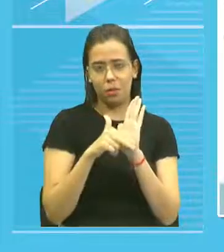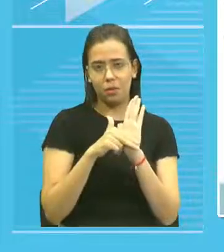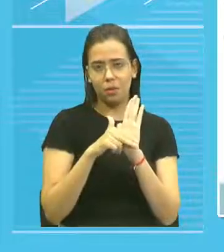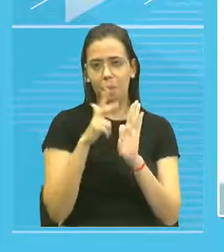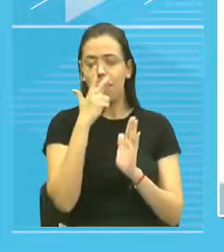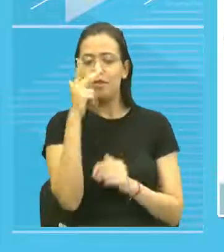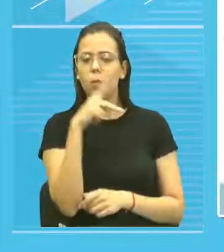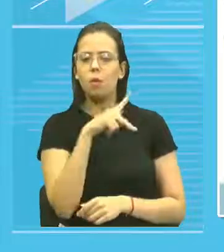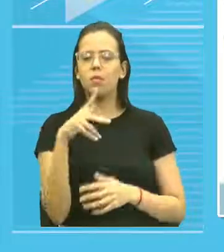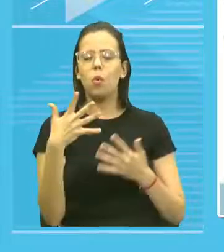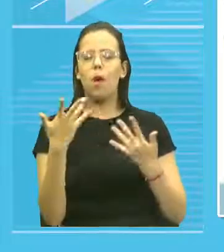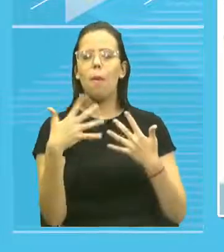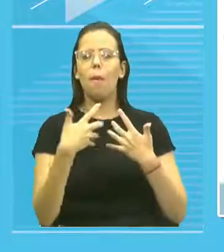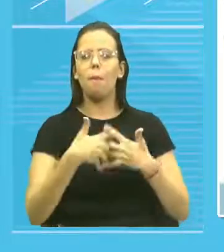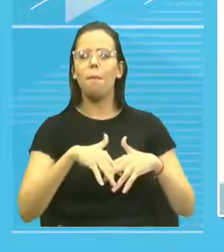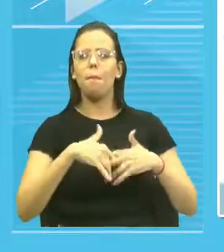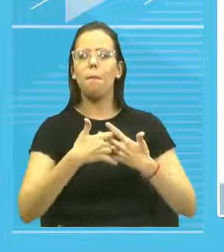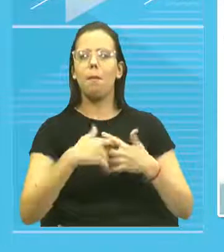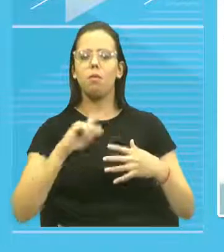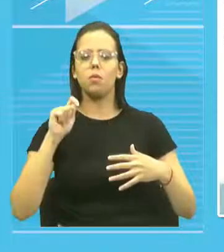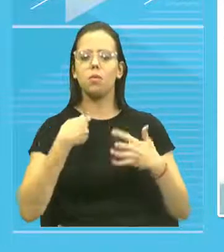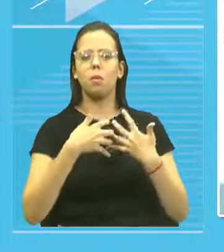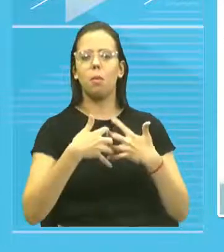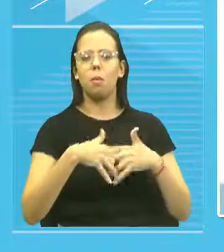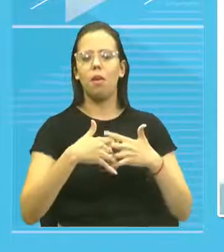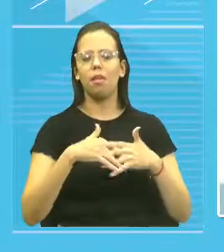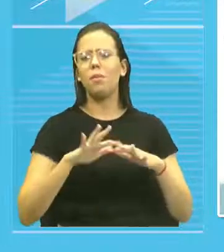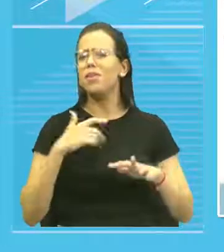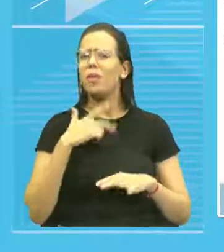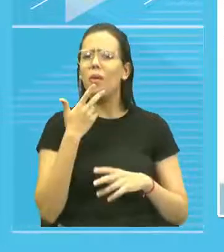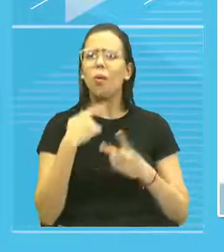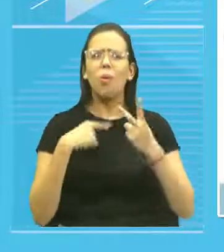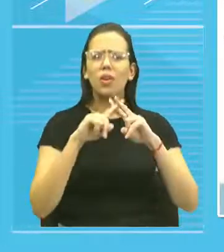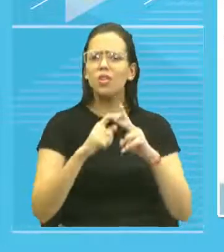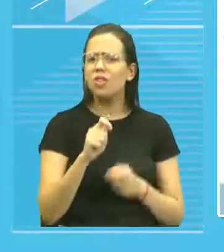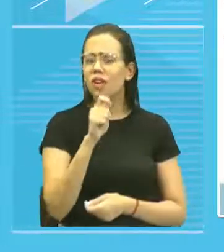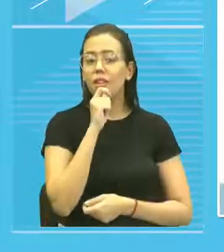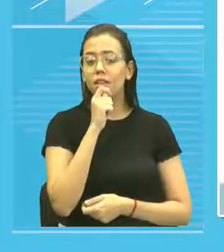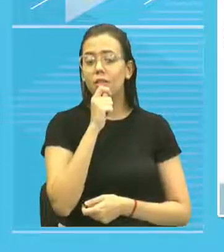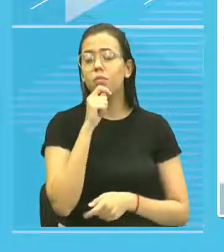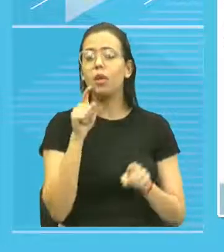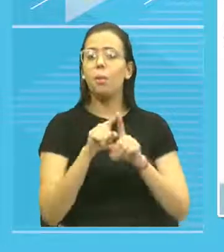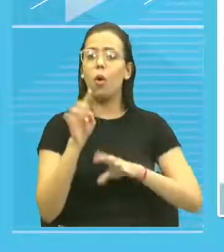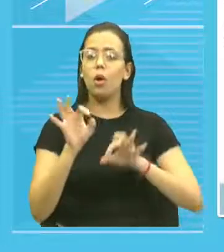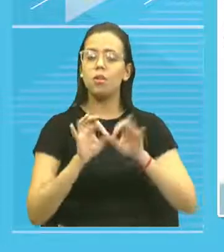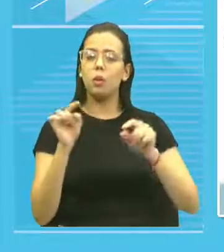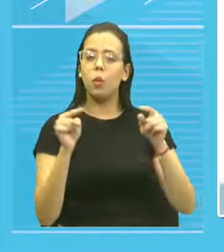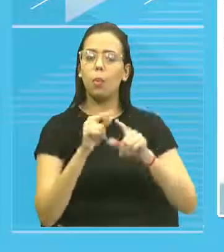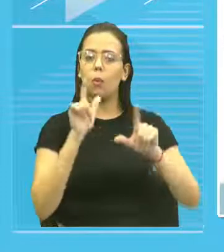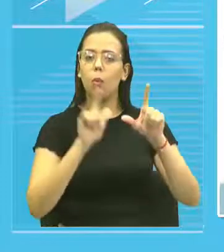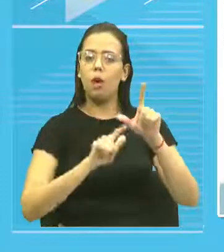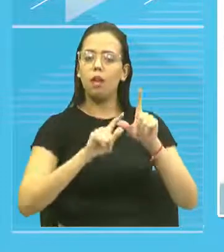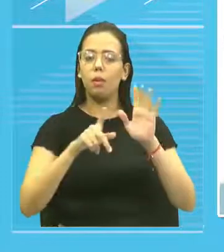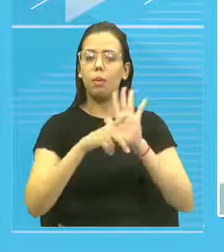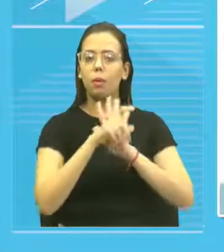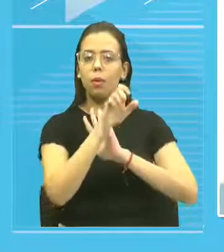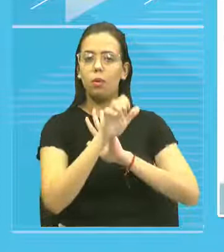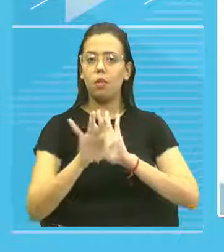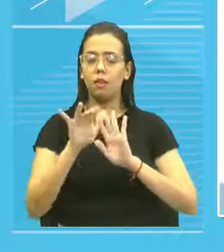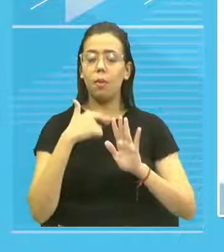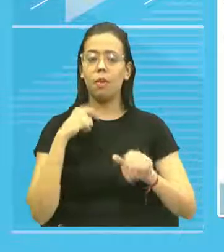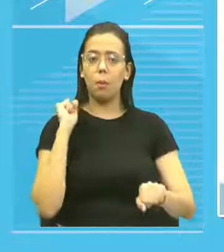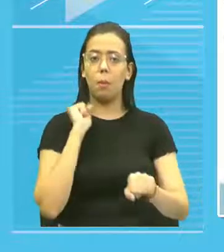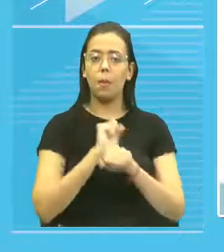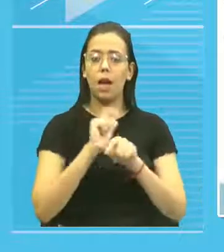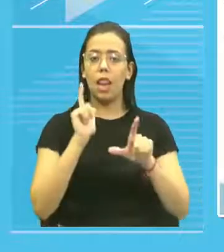professor fosse uma máquina eu não carinho tá me corrigindo não há inclusive as provas estão em ordem alfabética e eu parei na